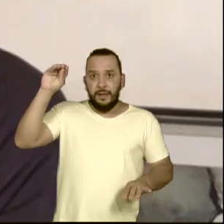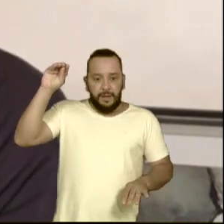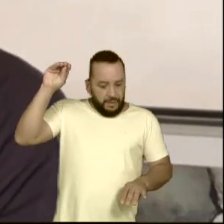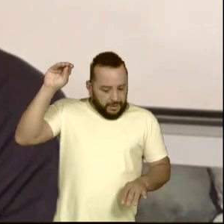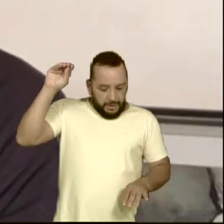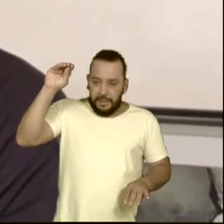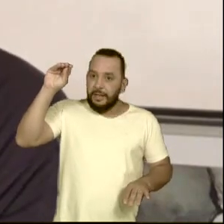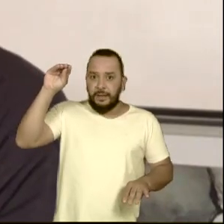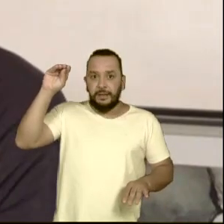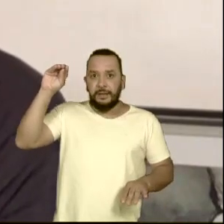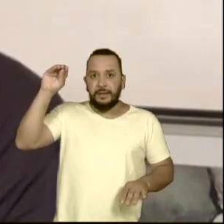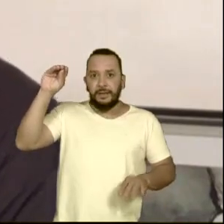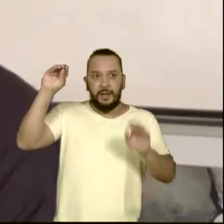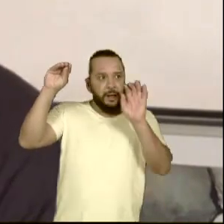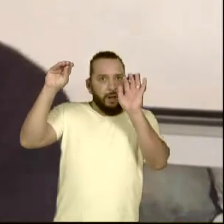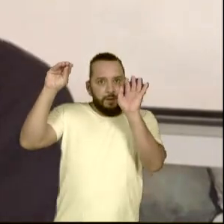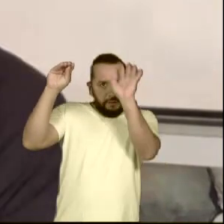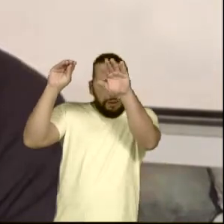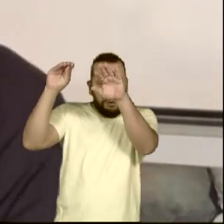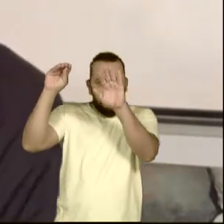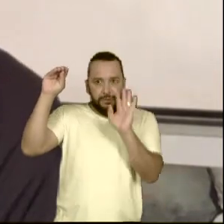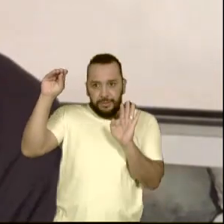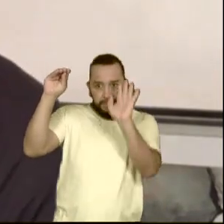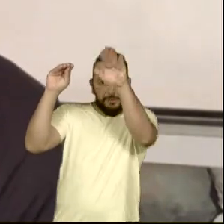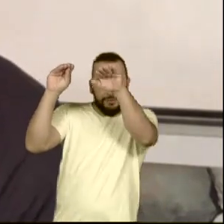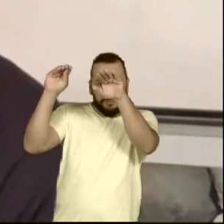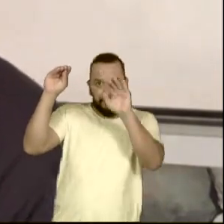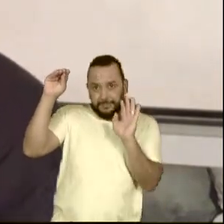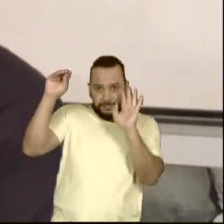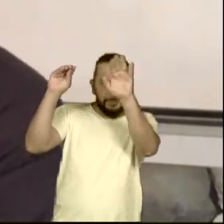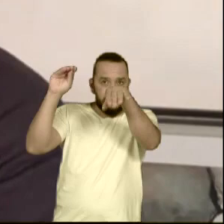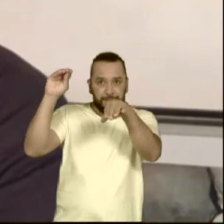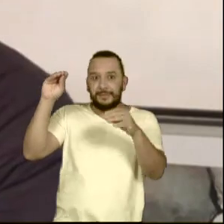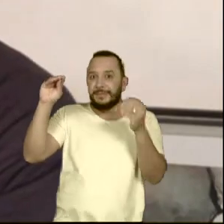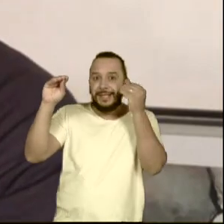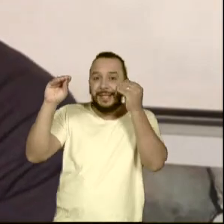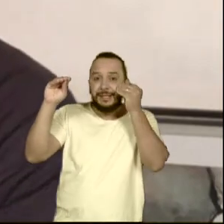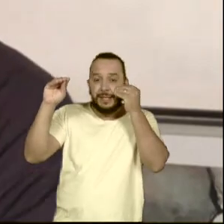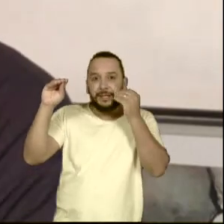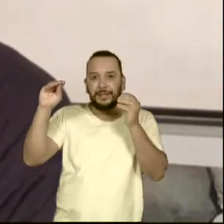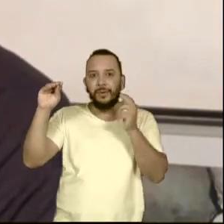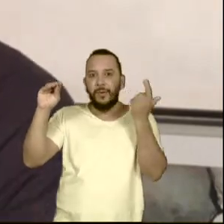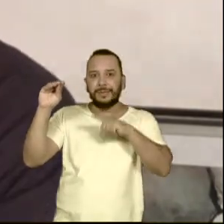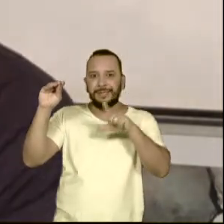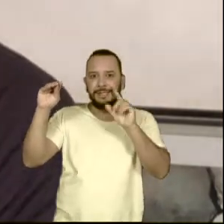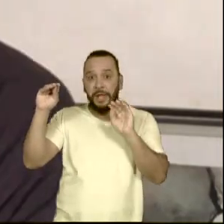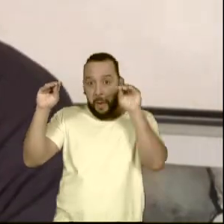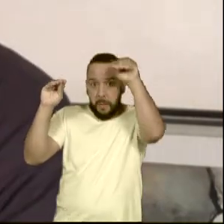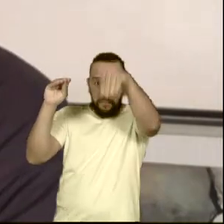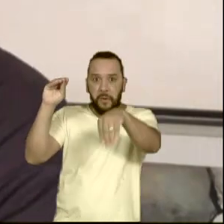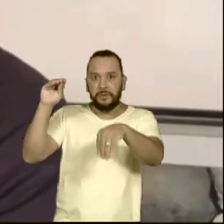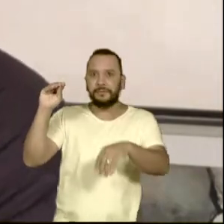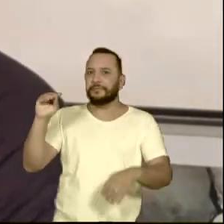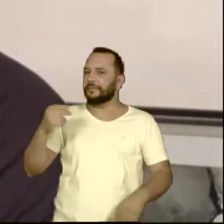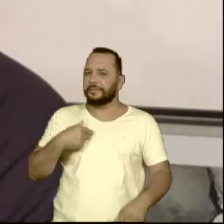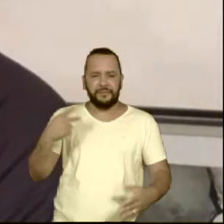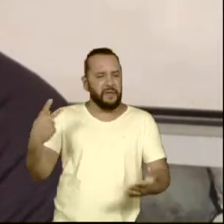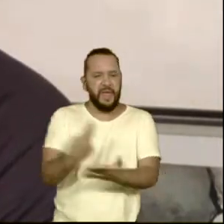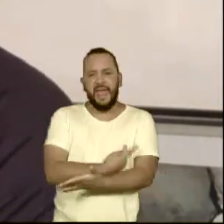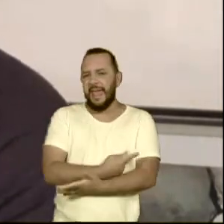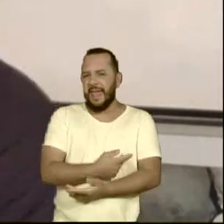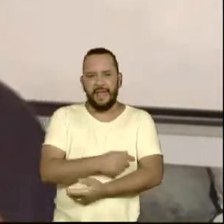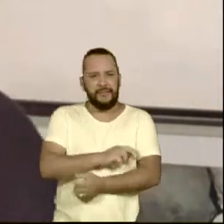num lugar, e ficar jogando a bola na sexta, e tentando descobrir qual é a força que você tem que conseguir para jogar na sexta, erra milhões,